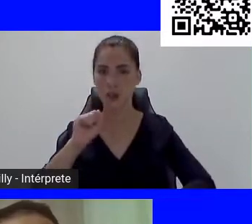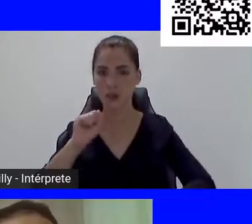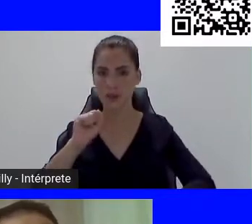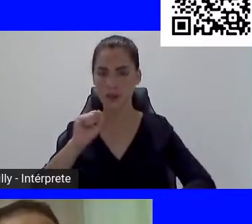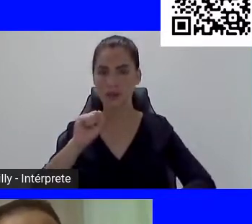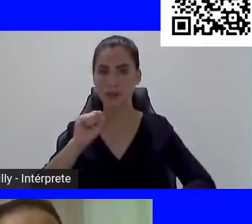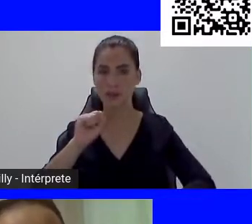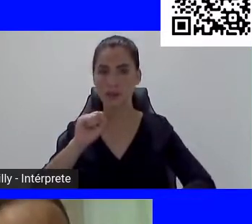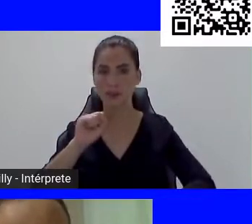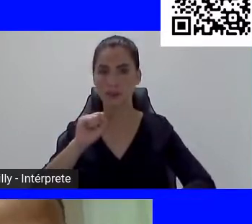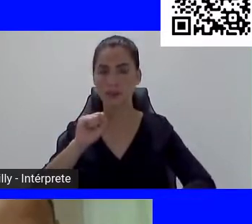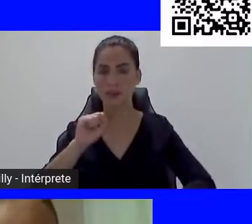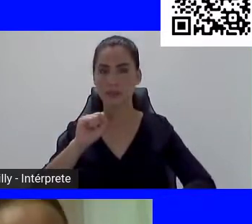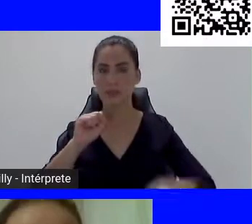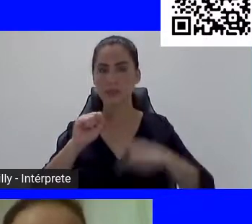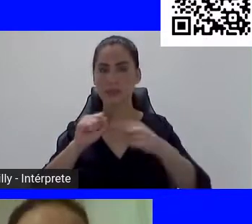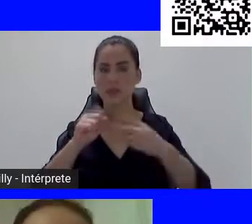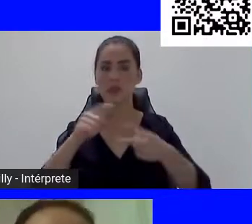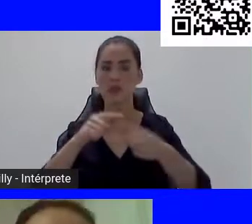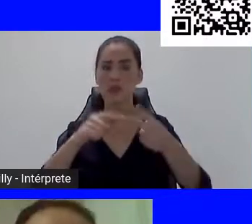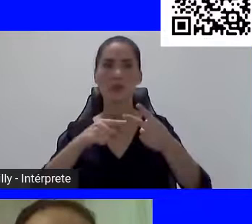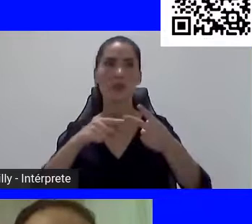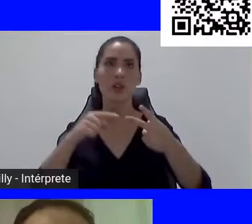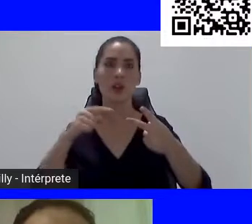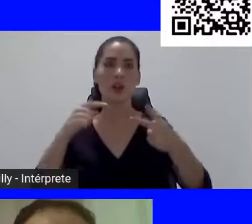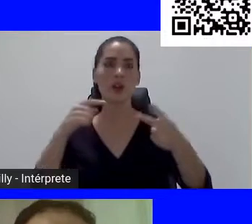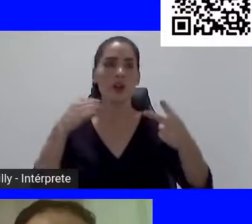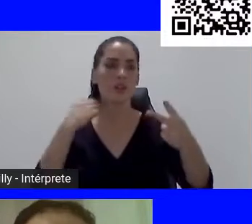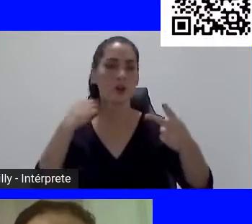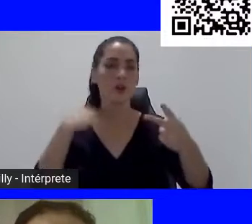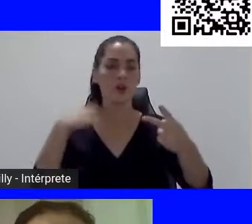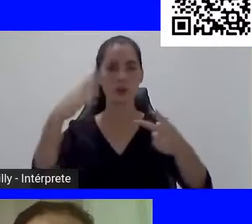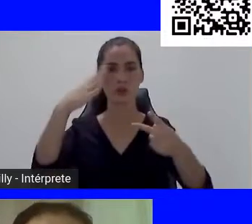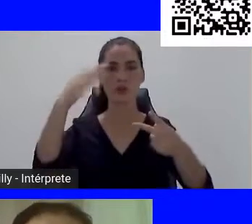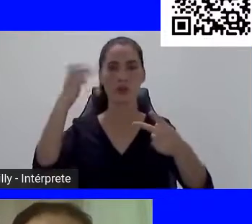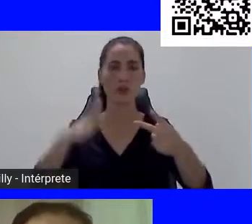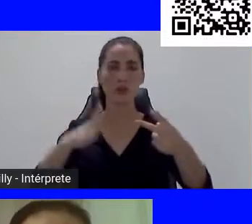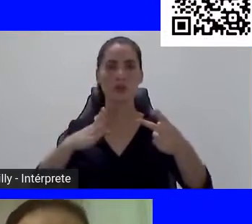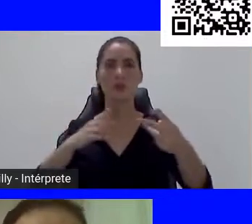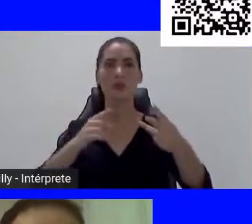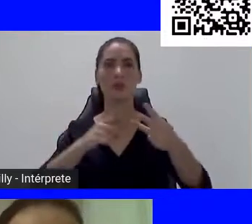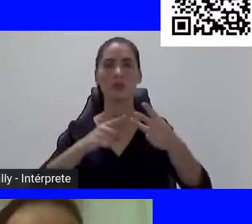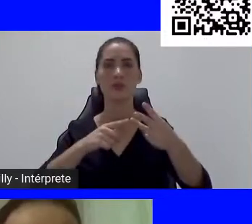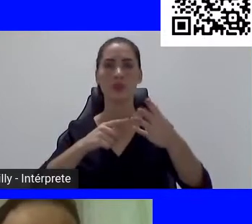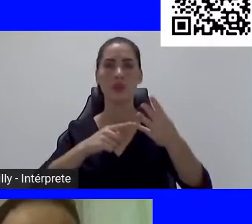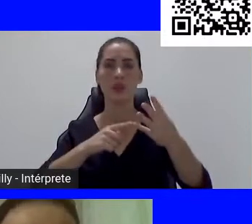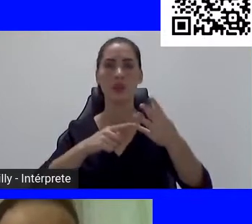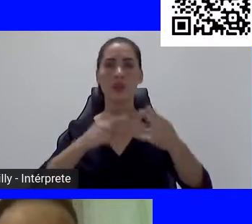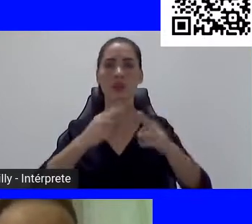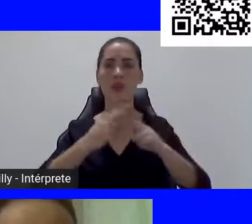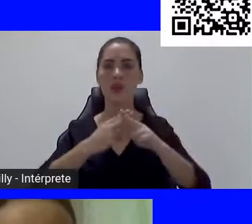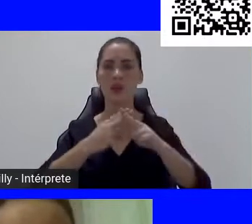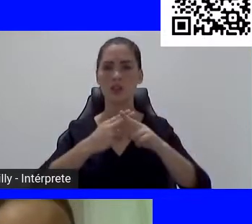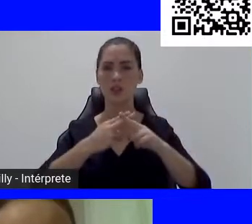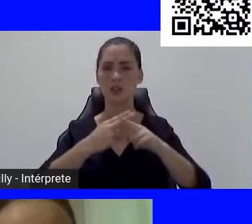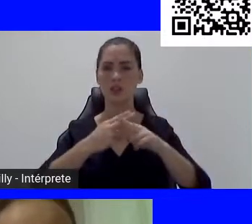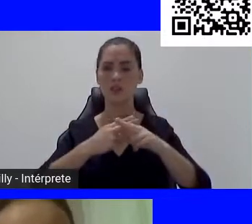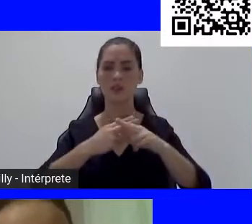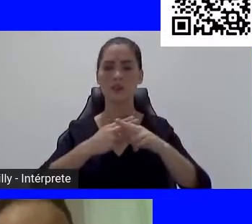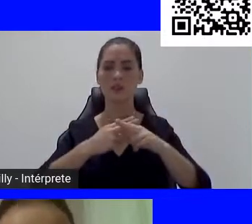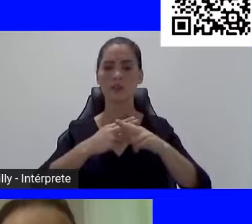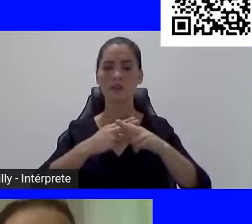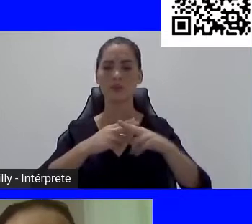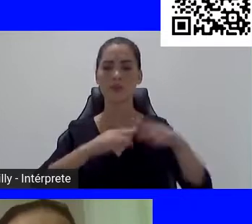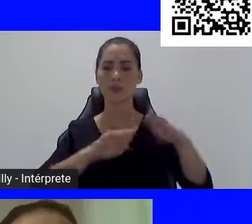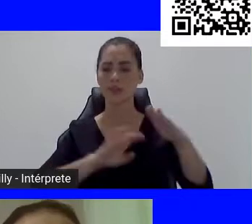Petrobras, Eletrobras, Banco do Brasil, Caixa Econômica, essas empresas estariam no rol disso que a